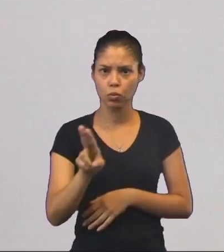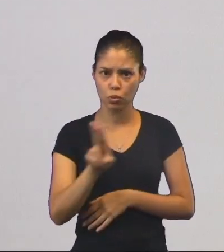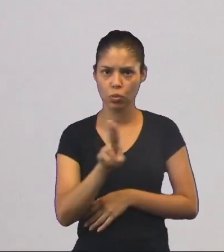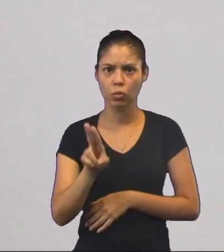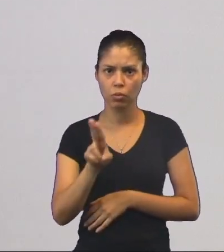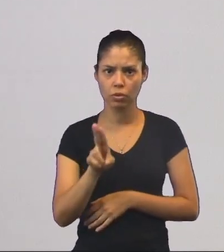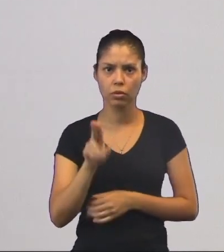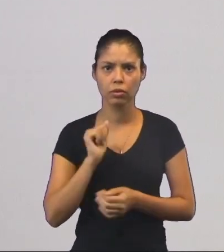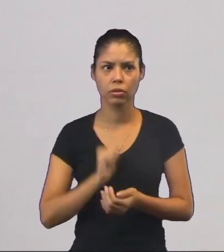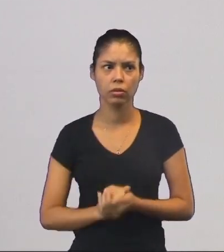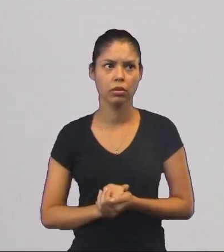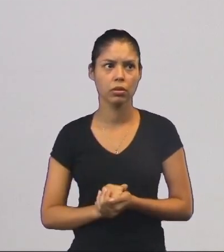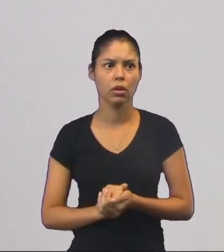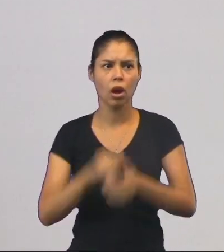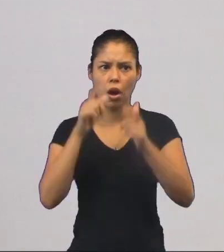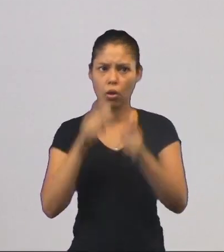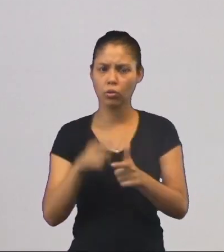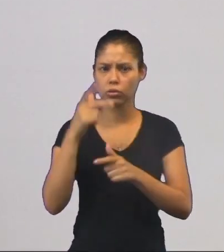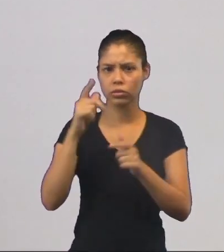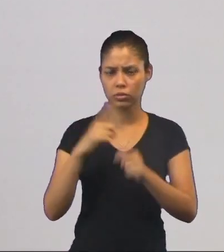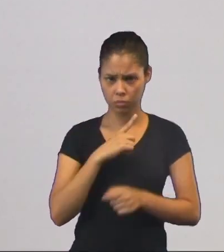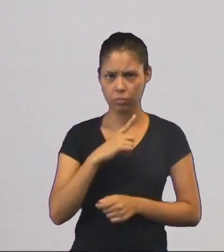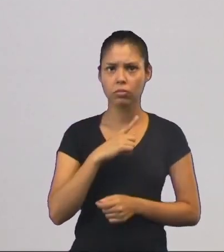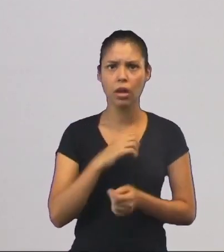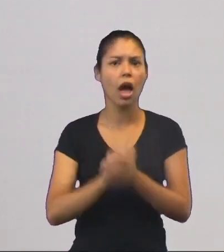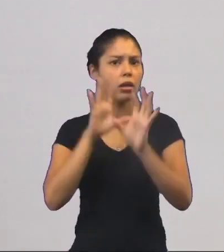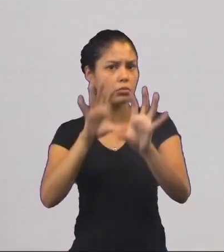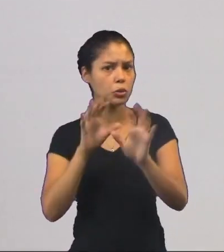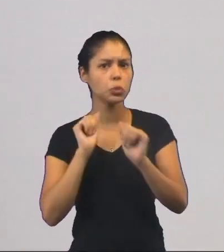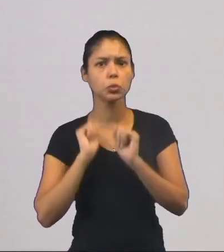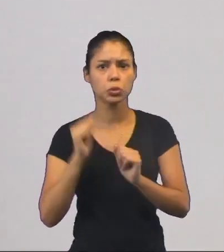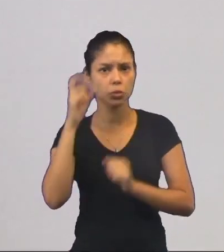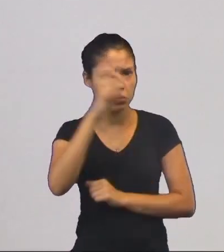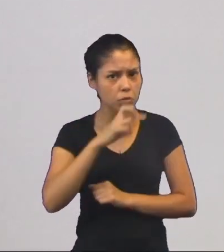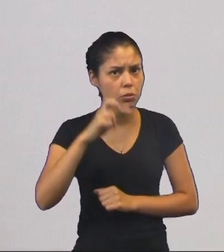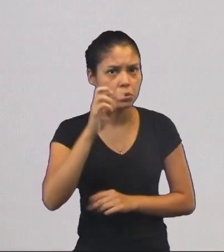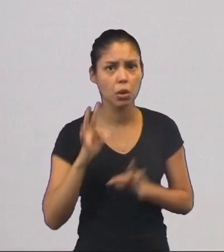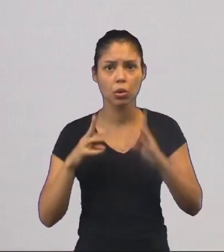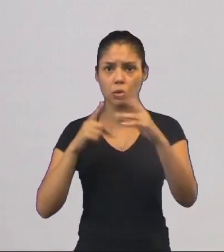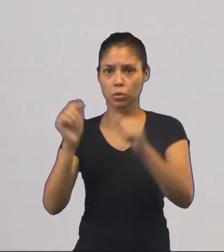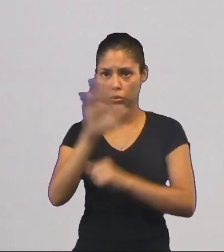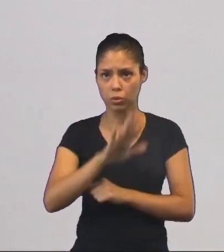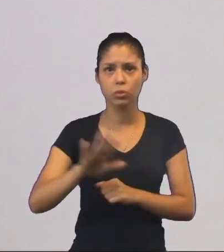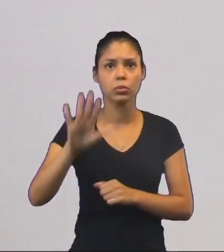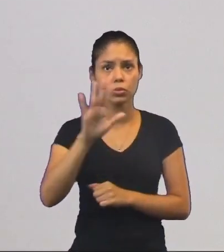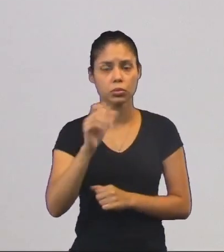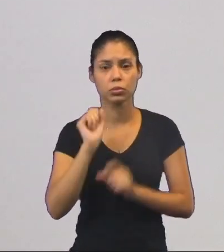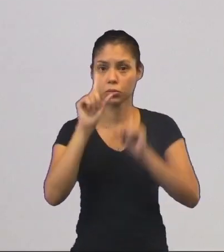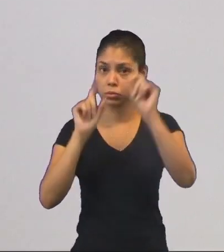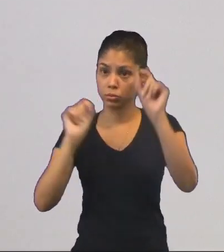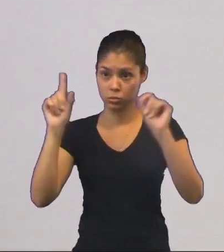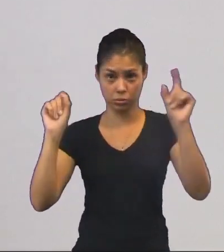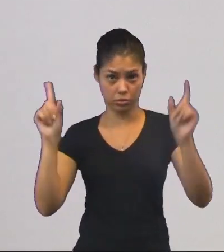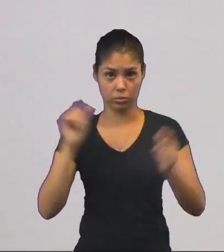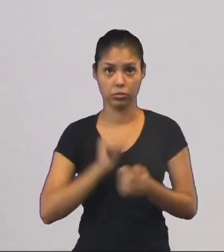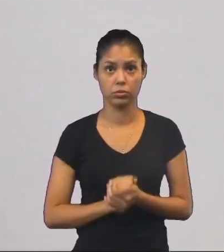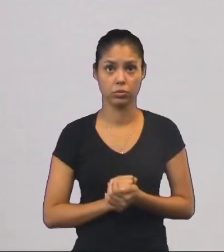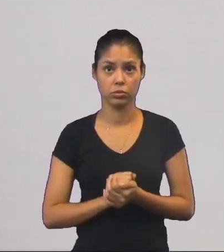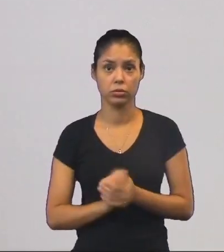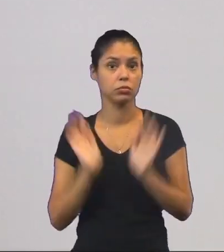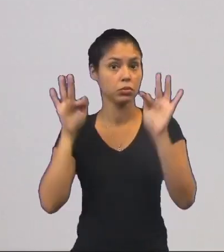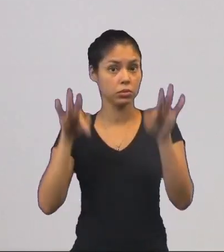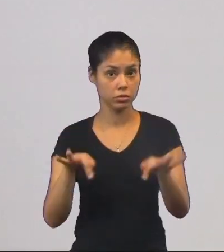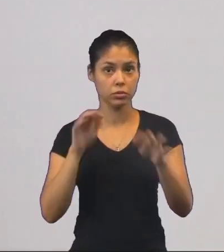nome, ela recebeu onde ela está, e assim você pode analisar todas as outras constelações. Mas nós